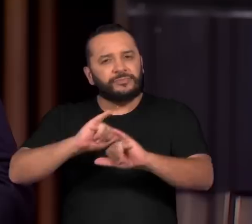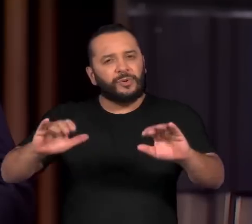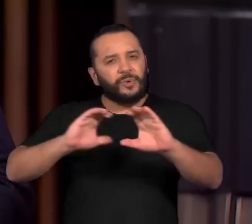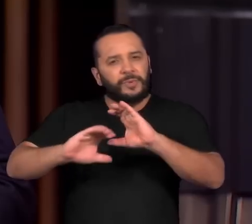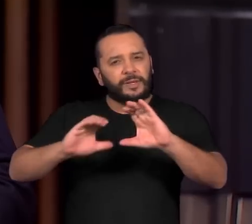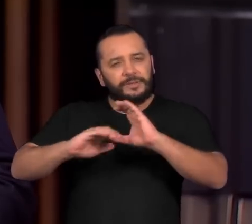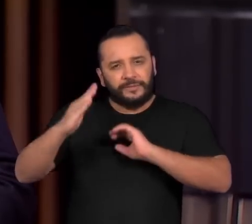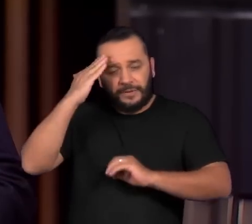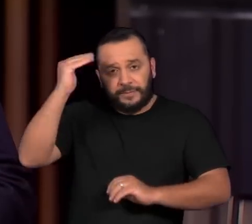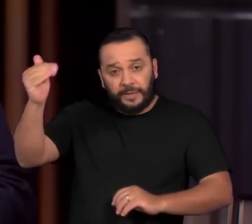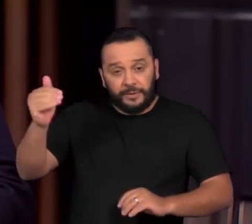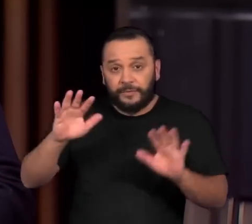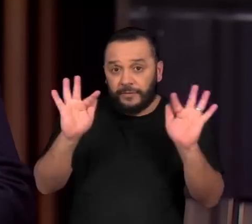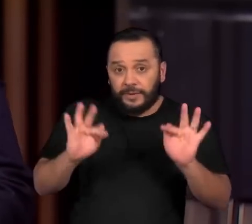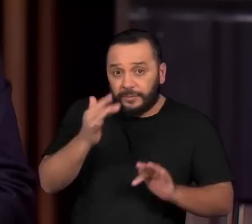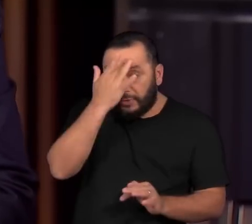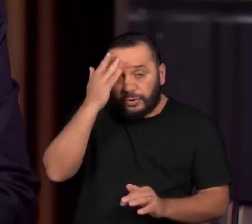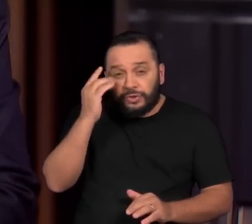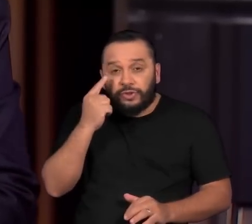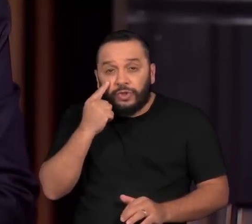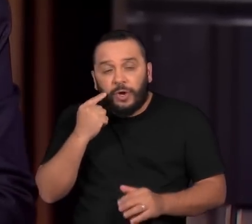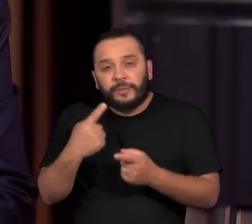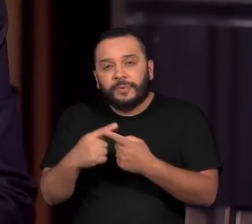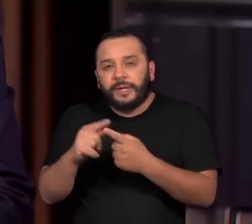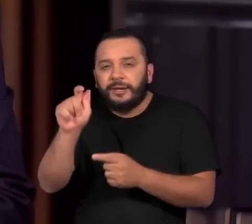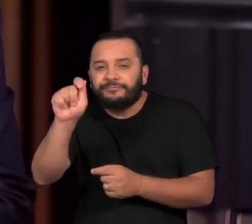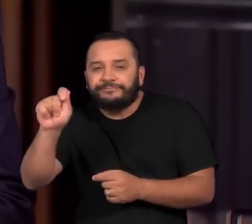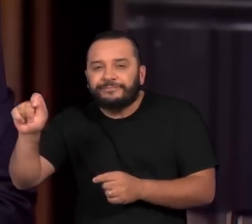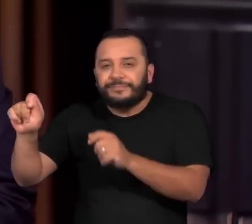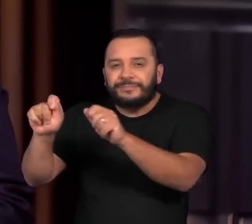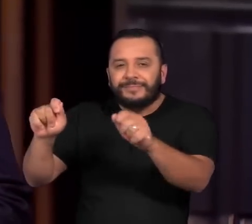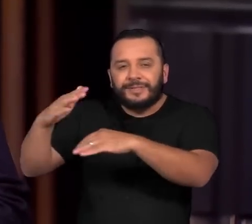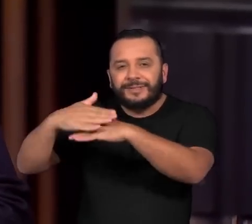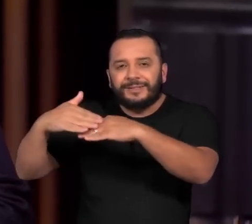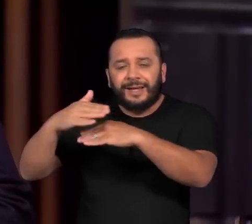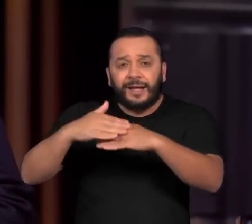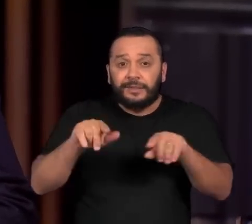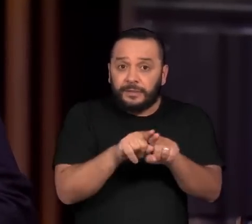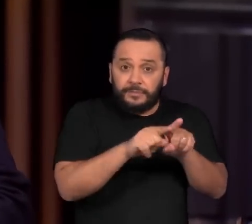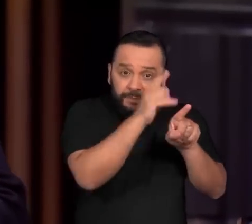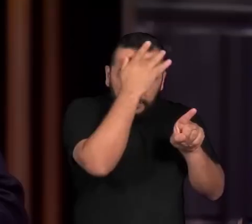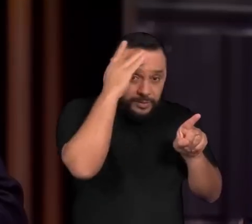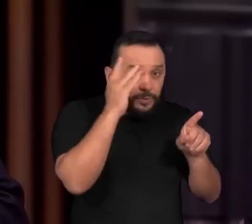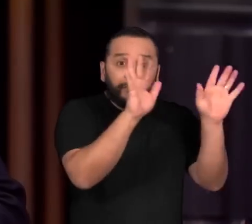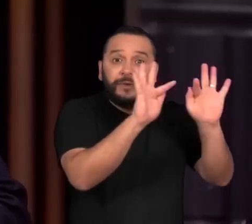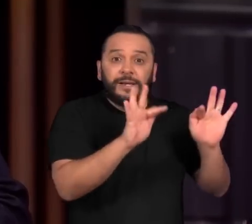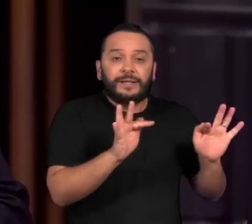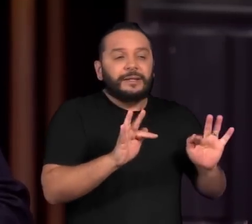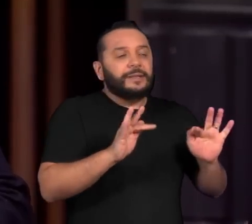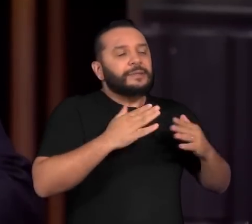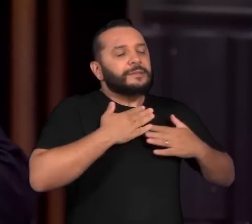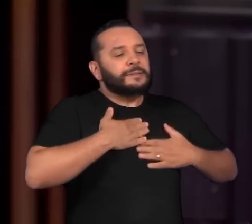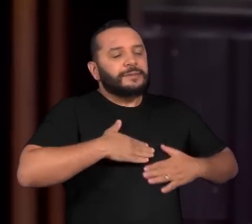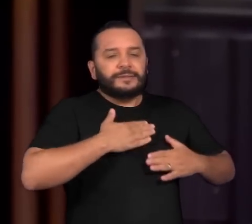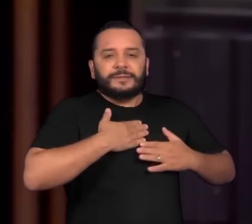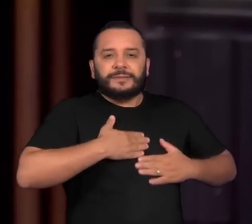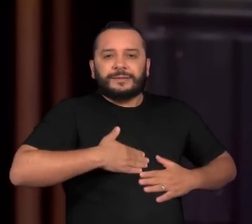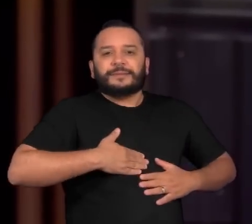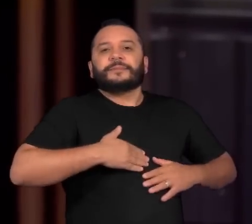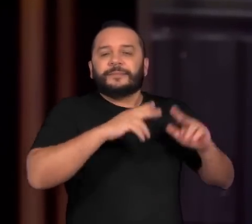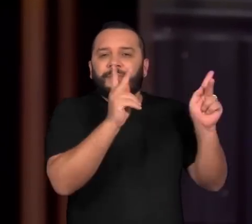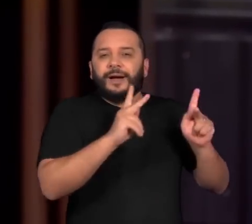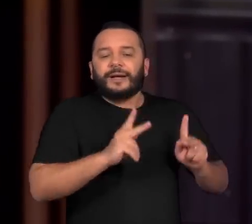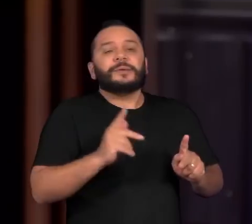porque serão consolados. Bem-aventurados os mansos, porque herdarão a terra. Bem-aventurados os